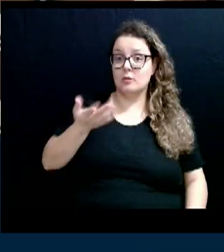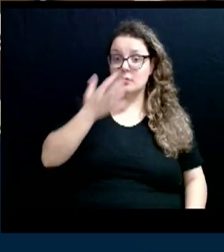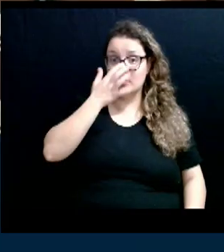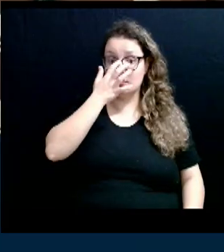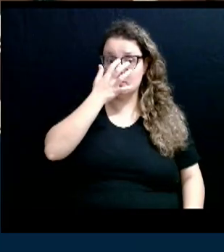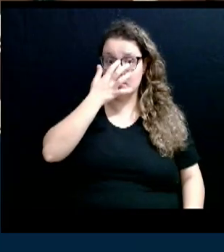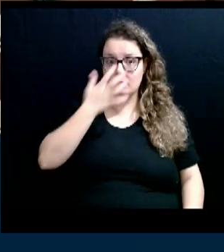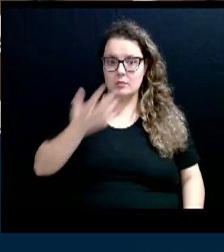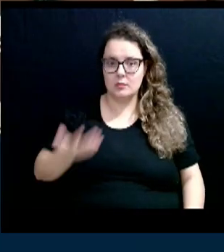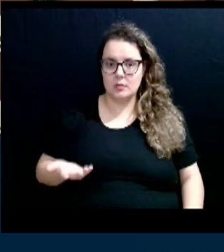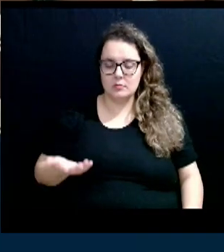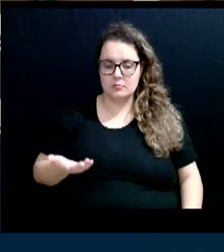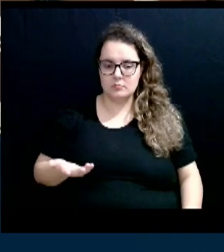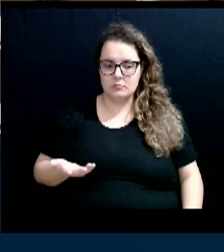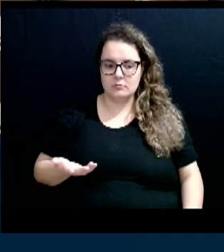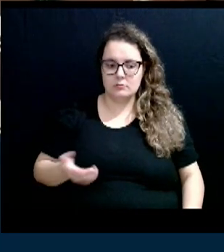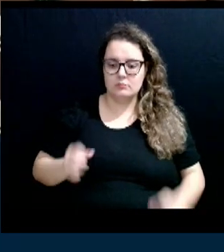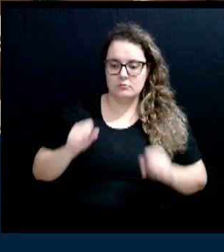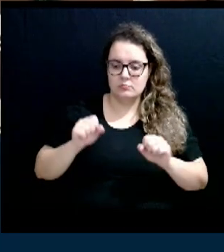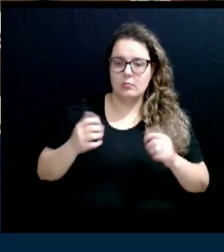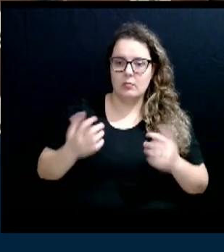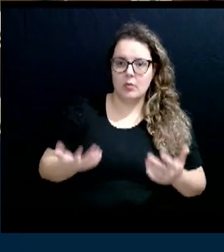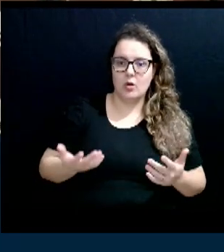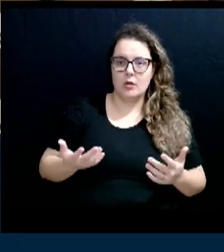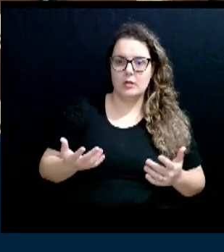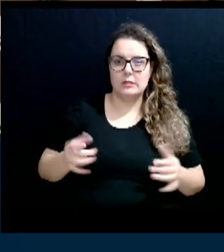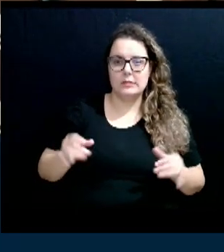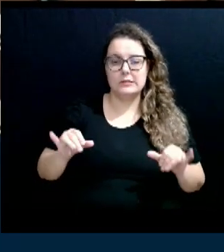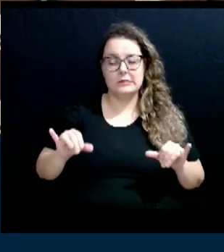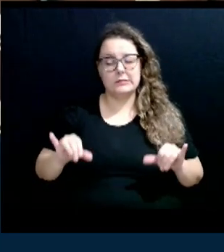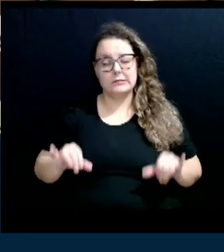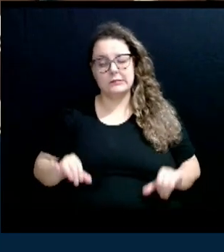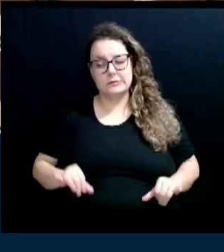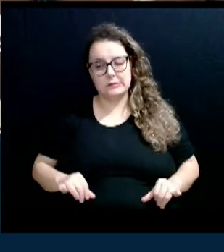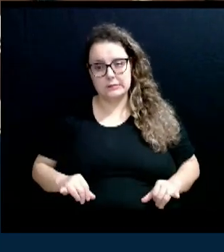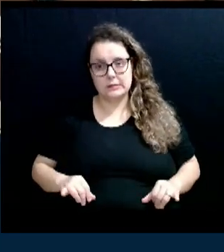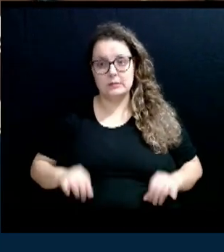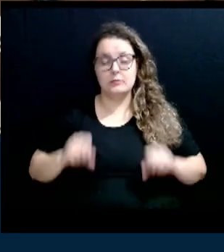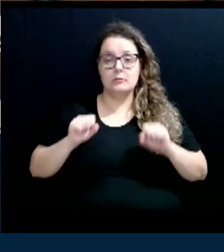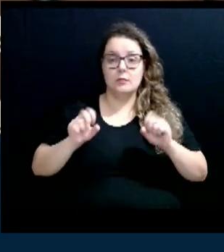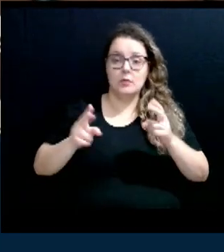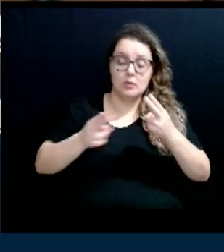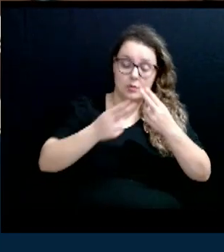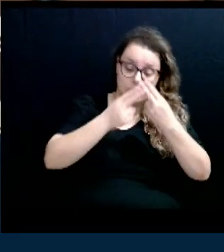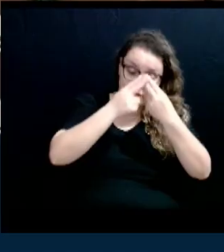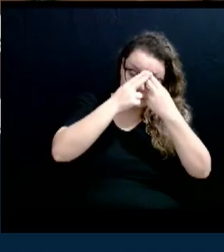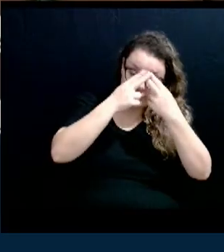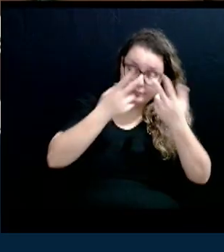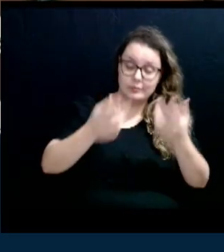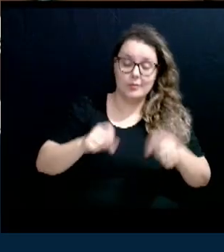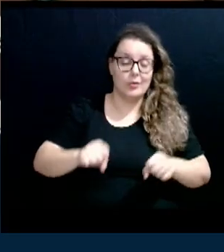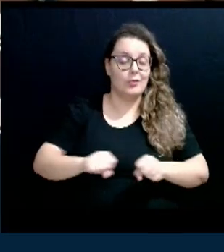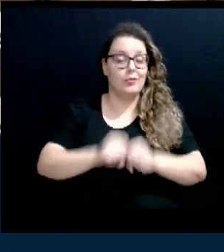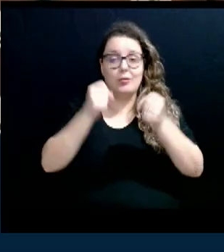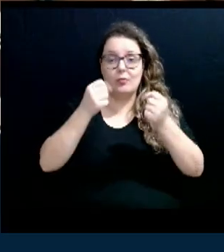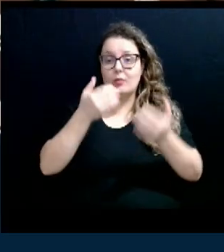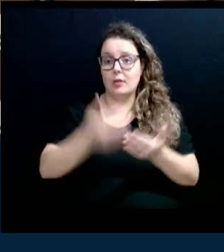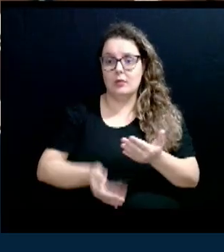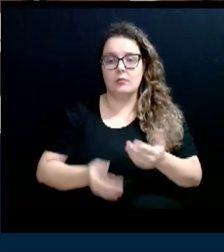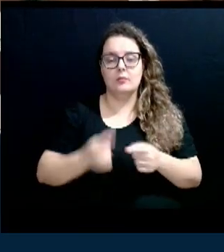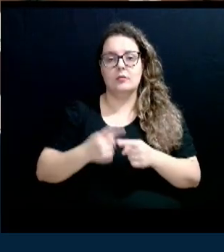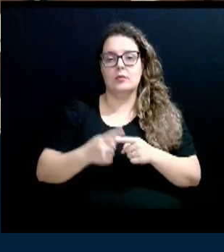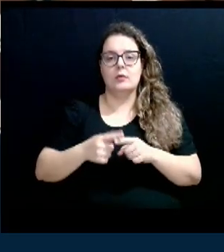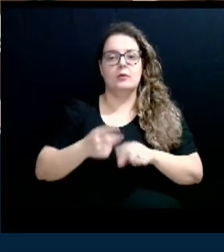elas podem ser dolorosas, né? Podem ter traumas, rupturas, perdas, porque você vai buscar